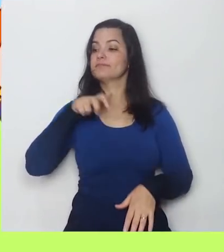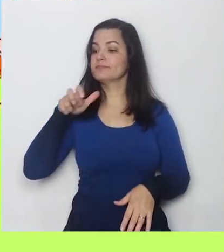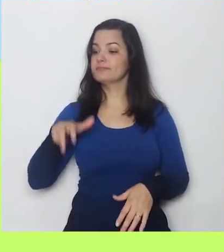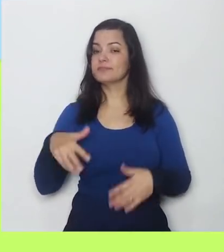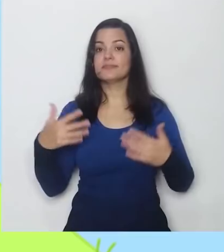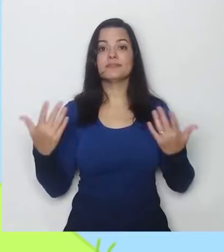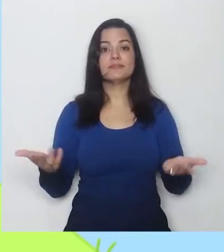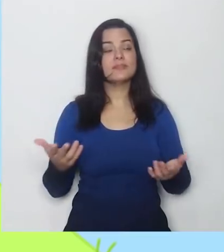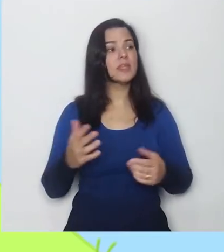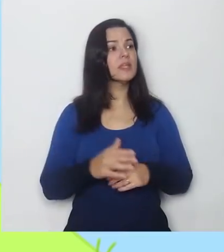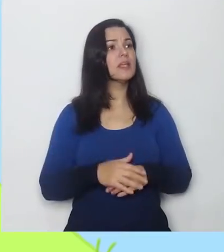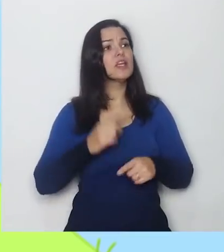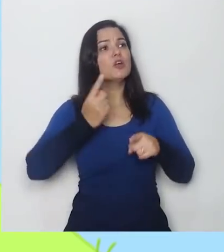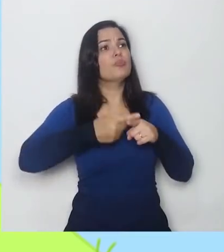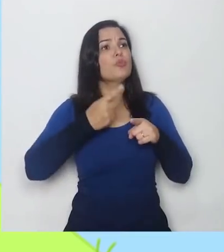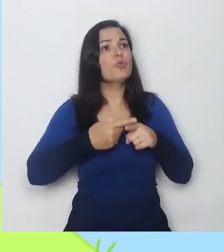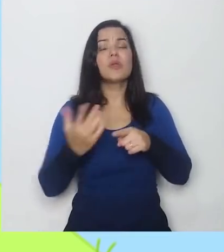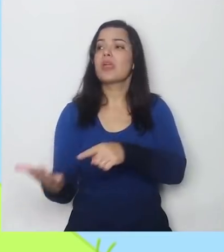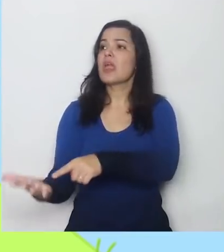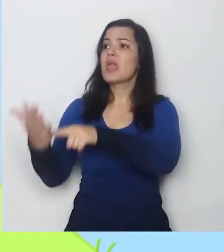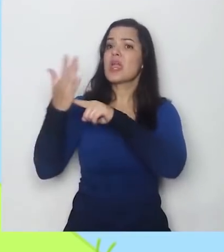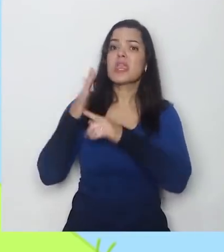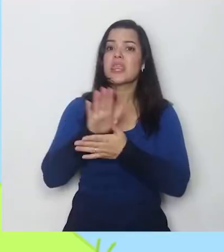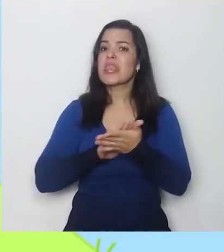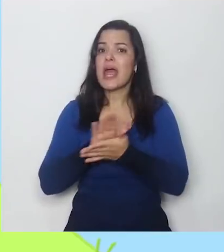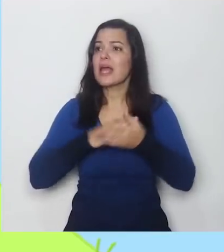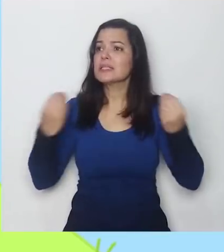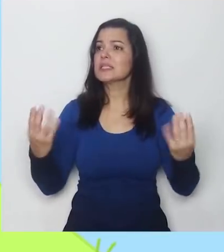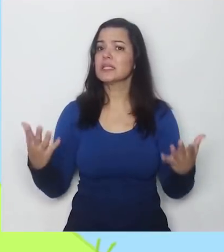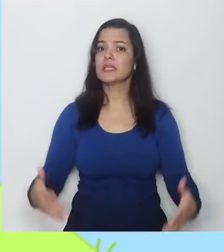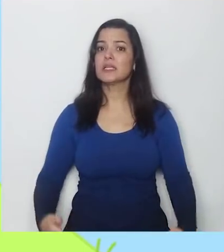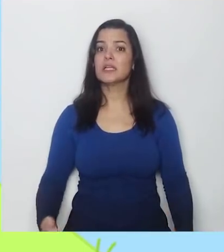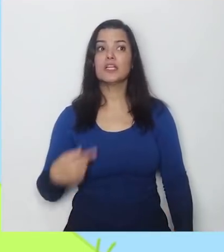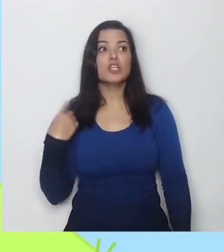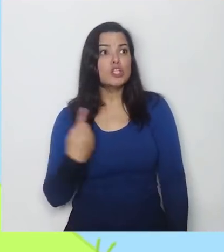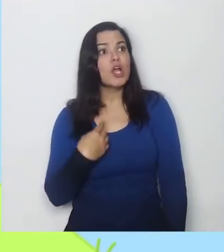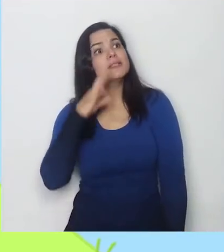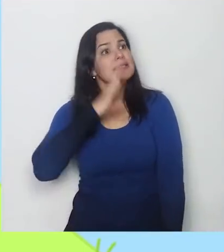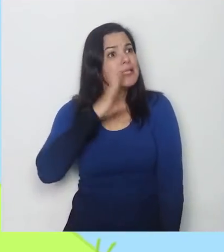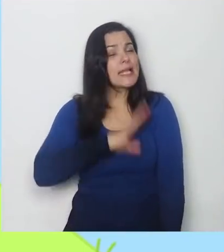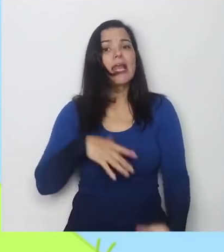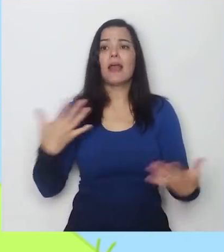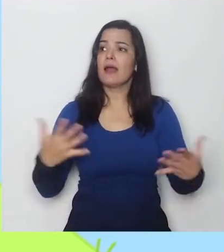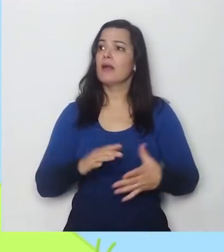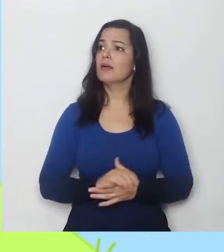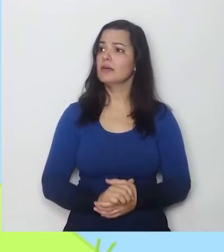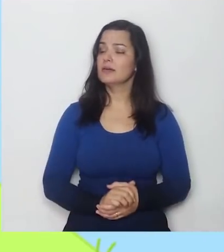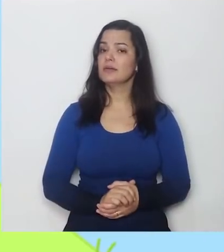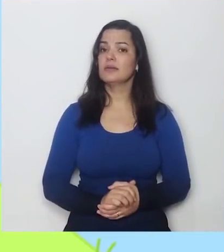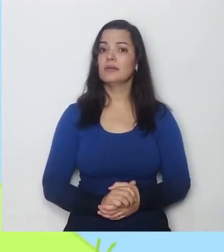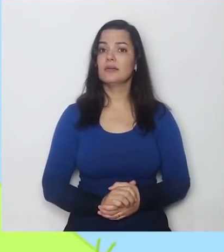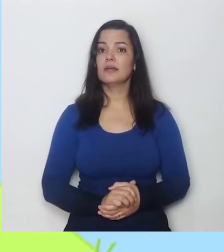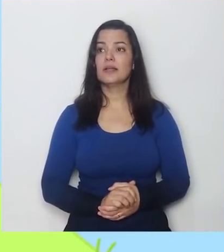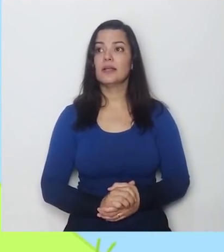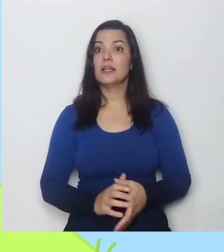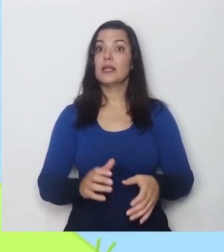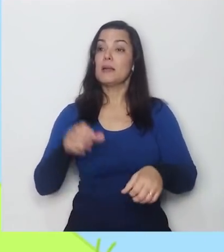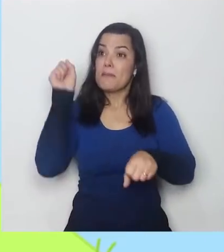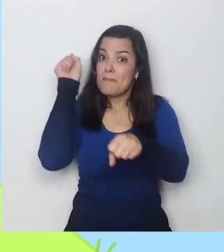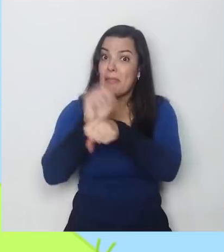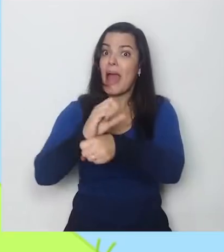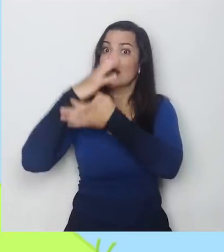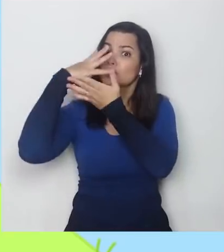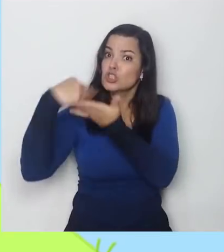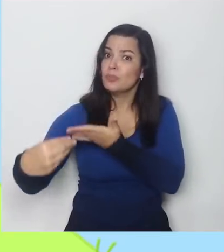Por que você não aparece? A gente é muito legal. Quer